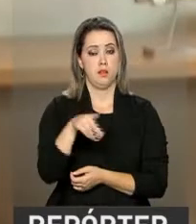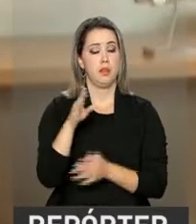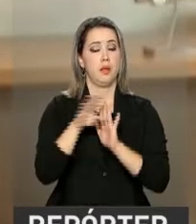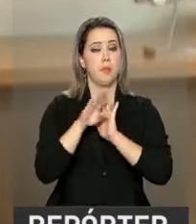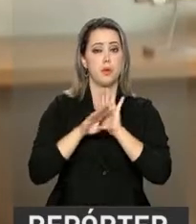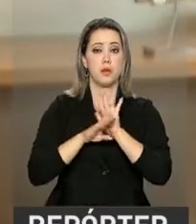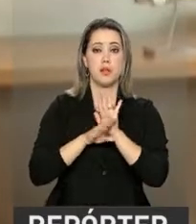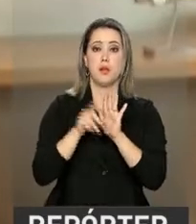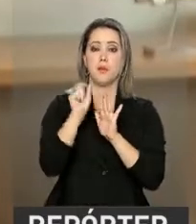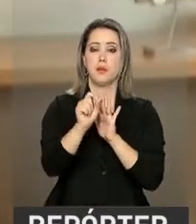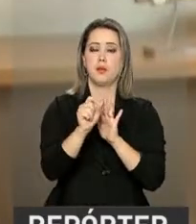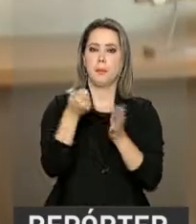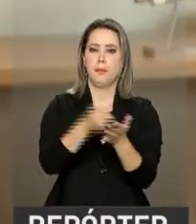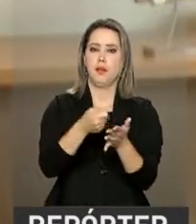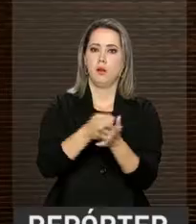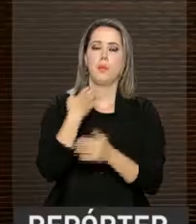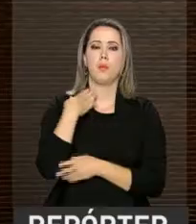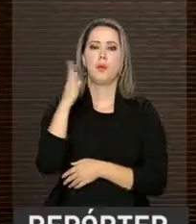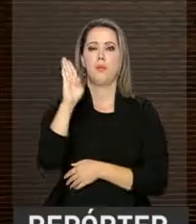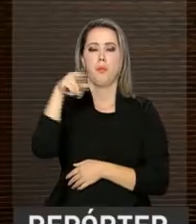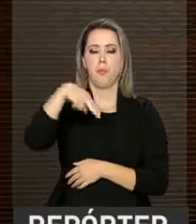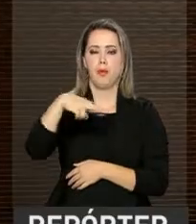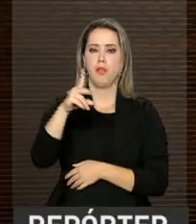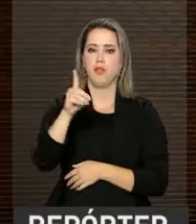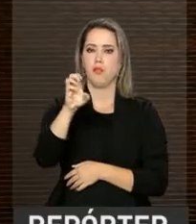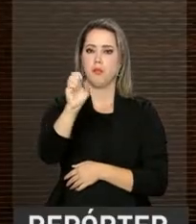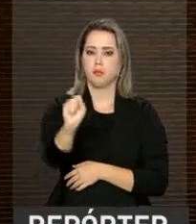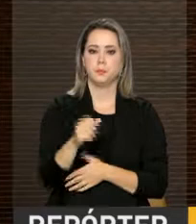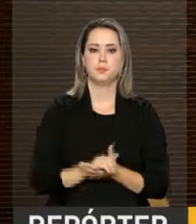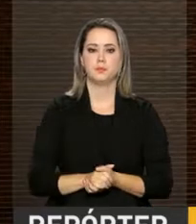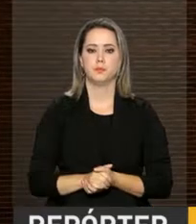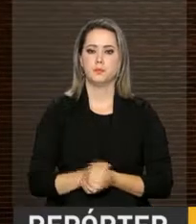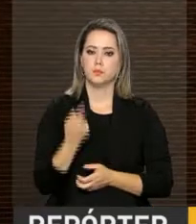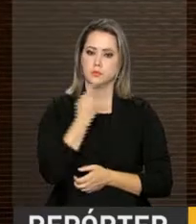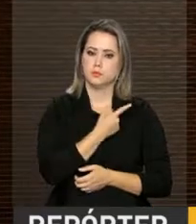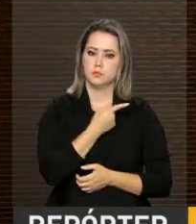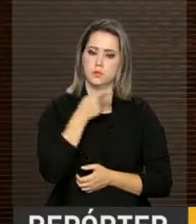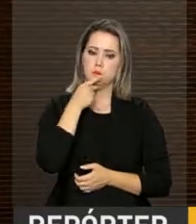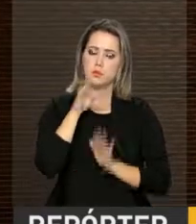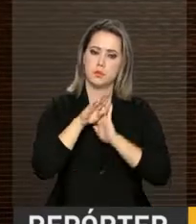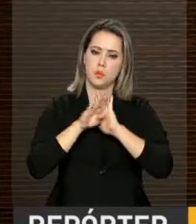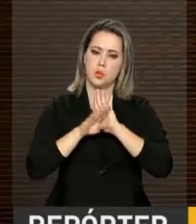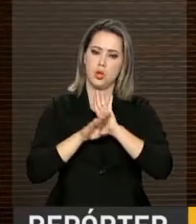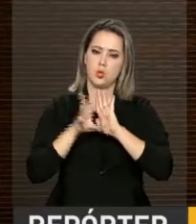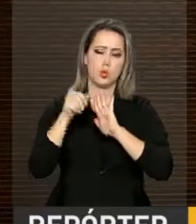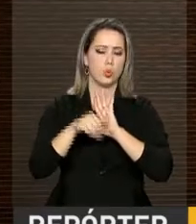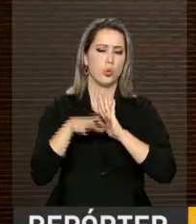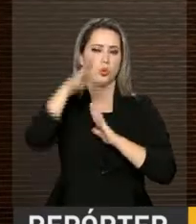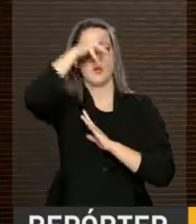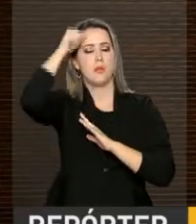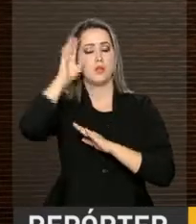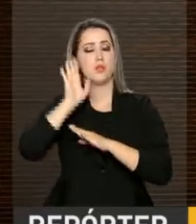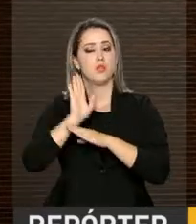financiados através do bnds esses projetos são projetos desenvolvido em todo o território da amazônia